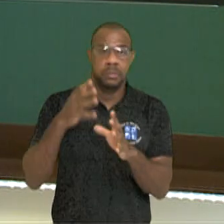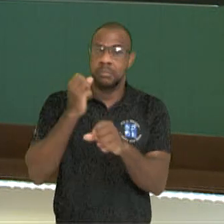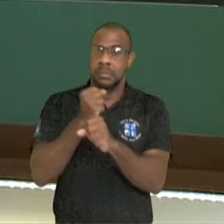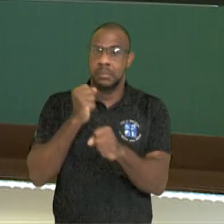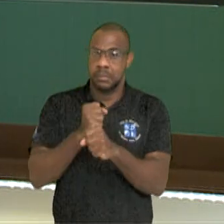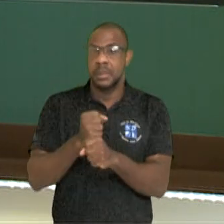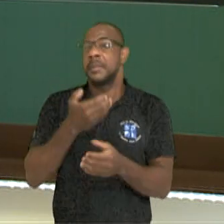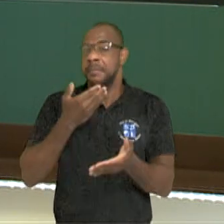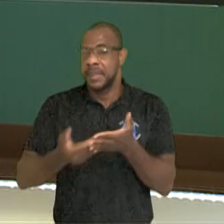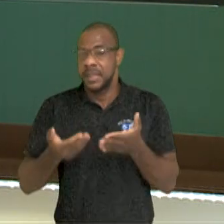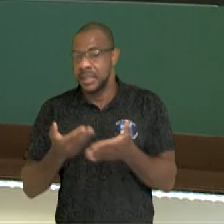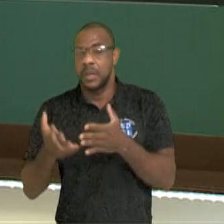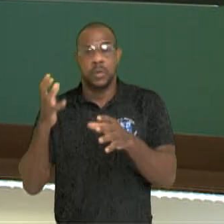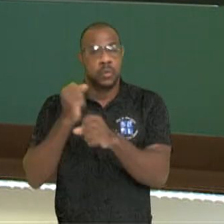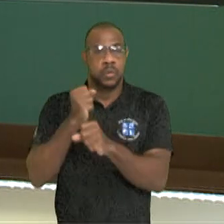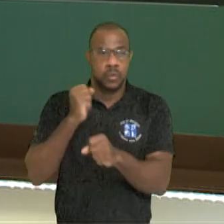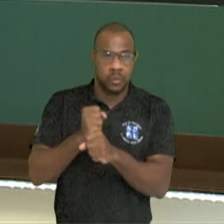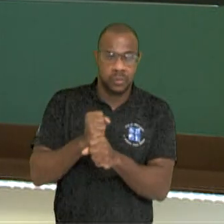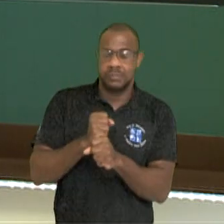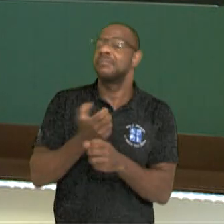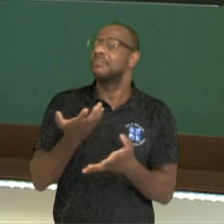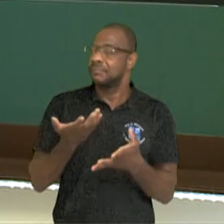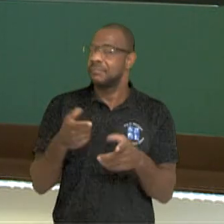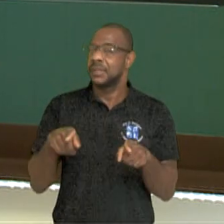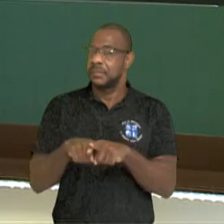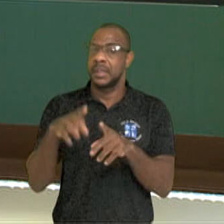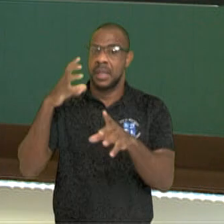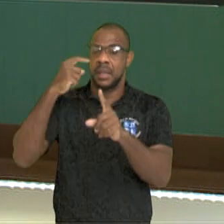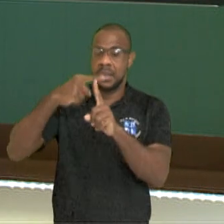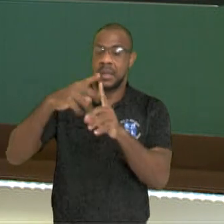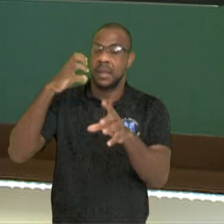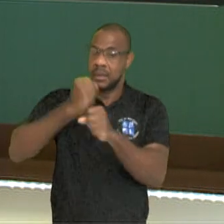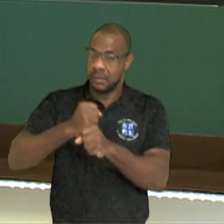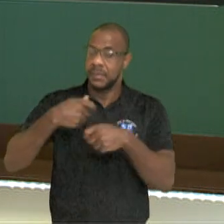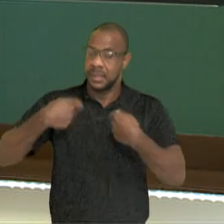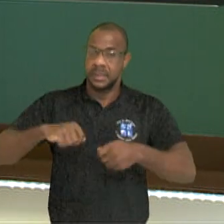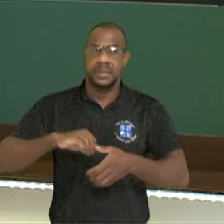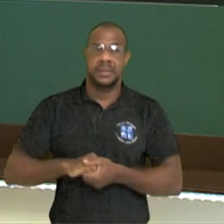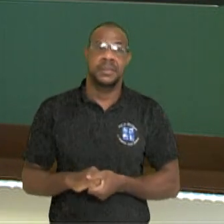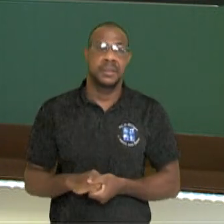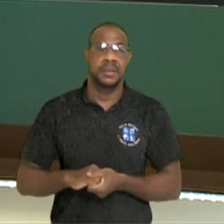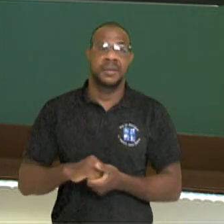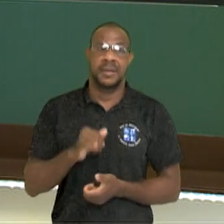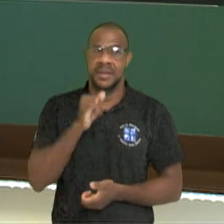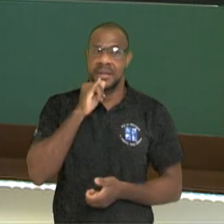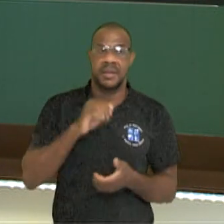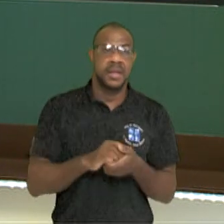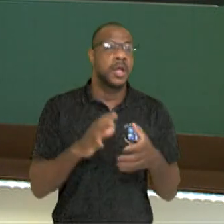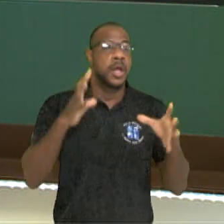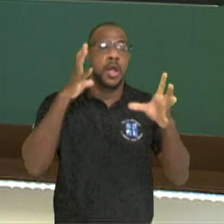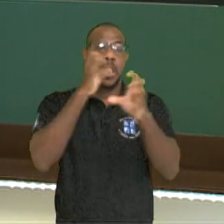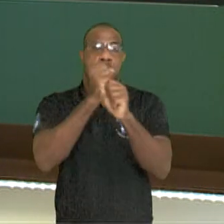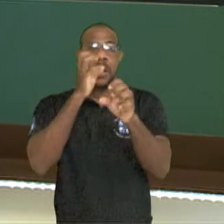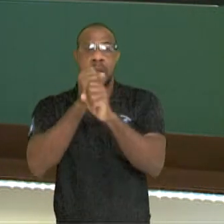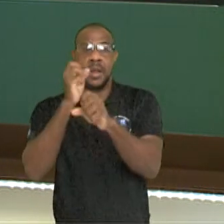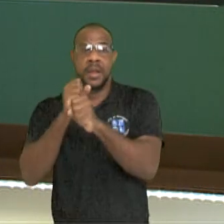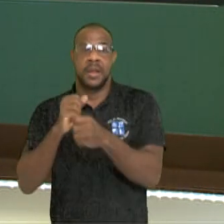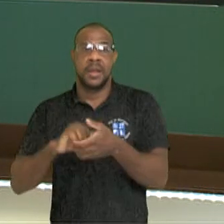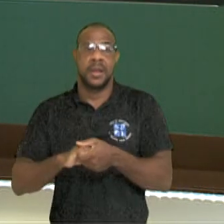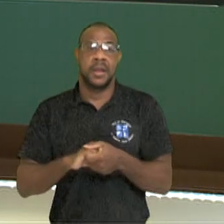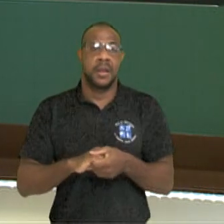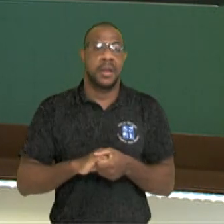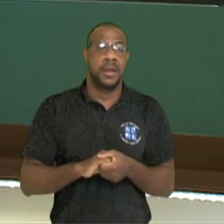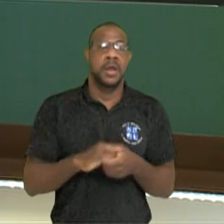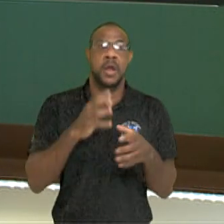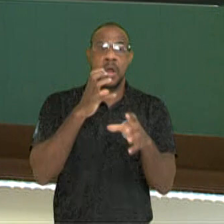os prejuízos para saber qual foi o resultado final dessa empresa. Então, olha, somamos. A professora colocou aqui